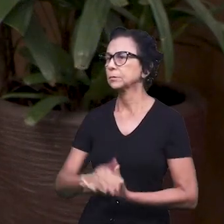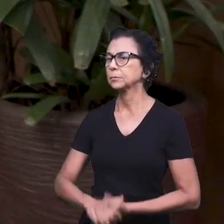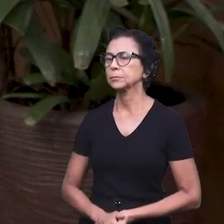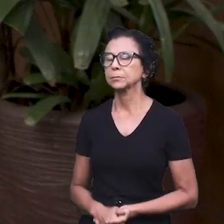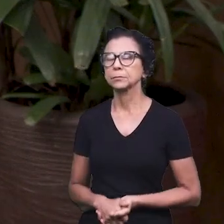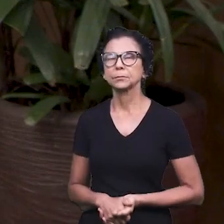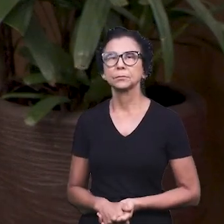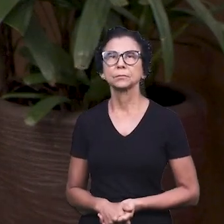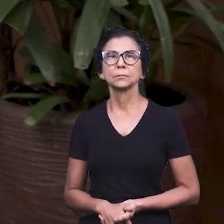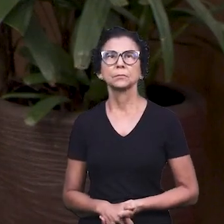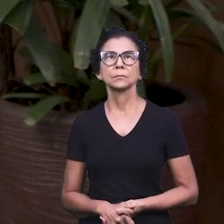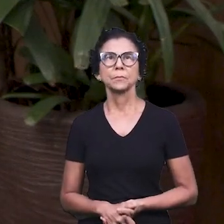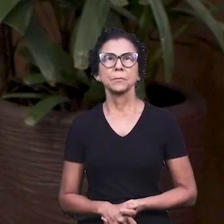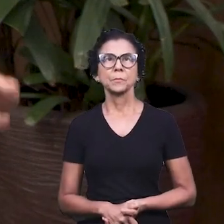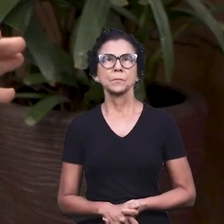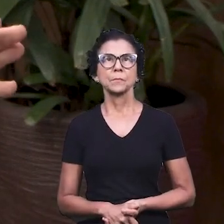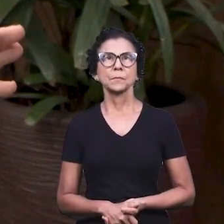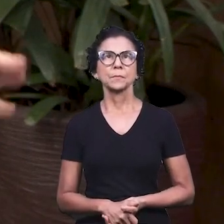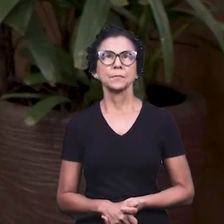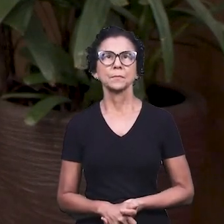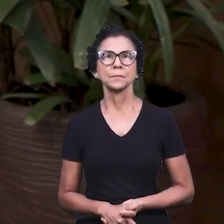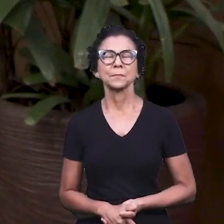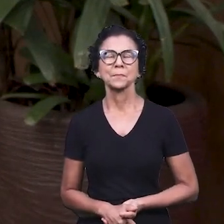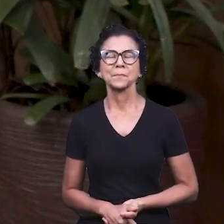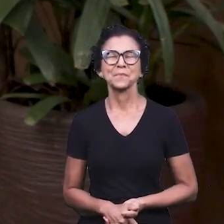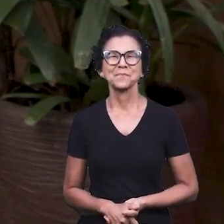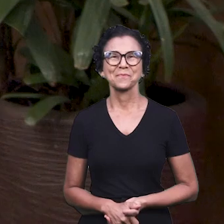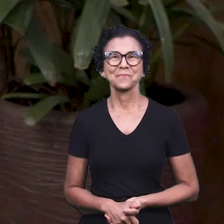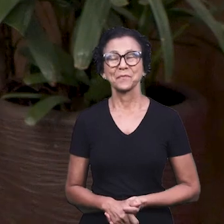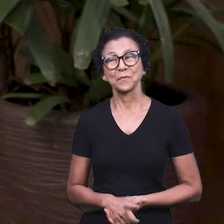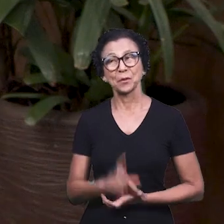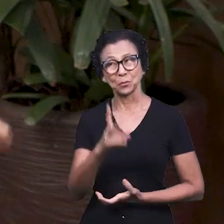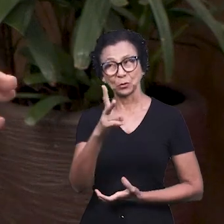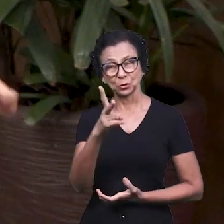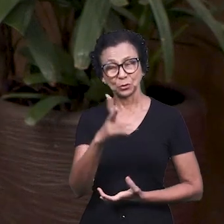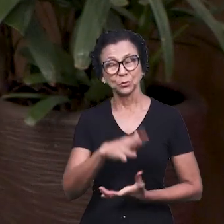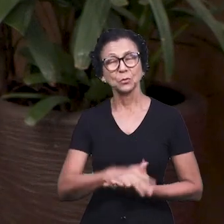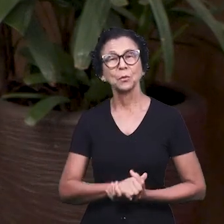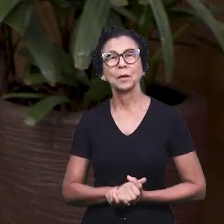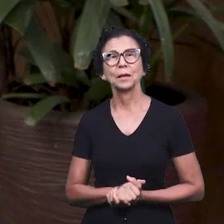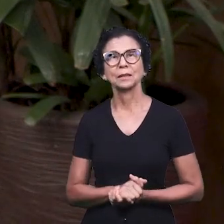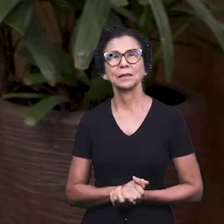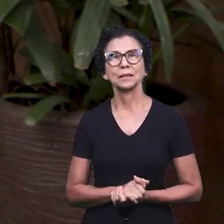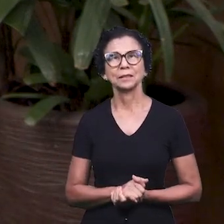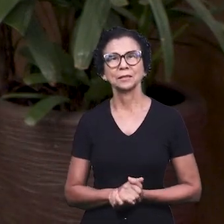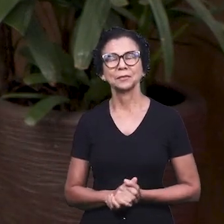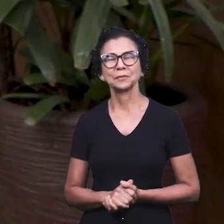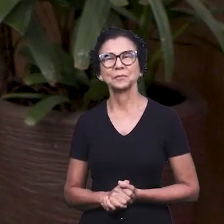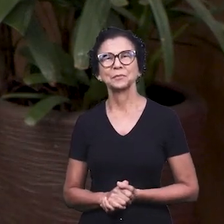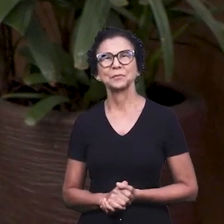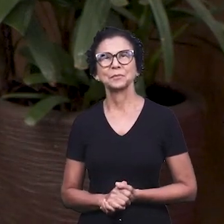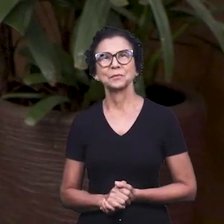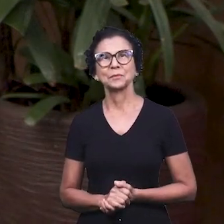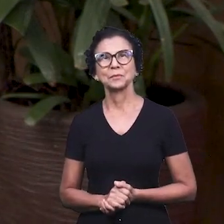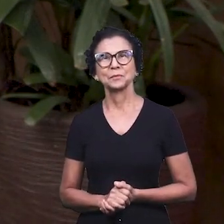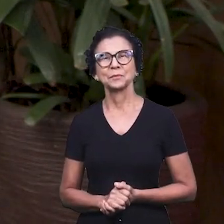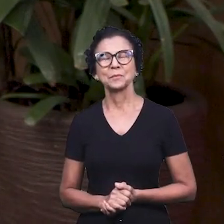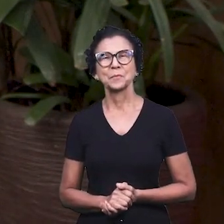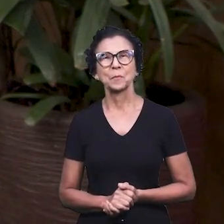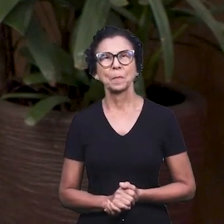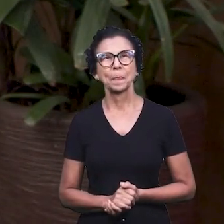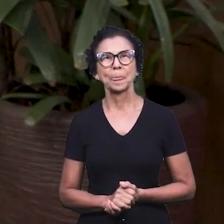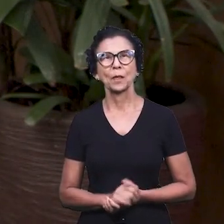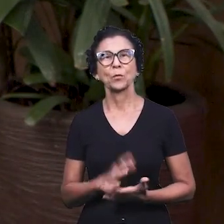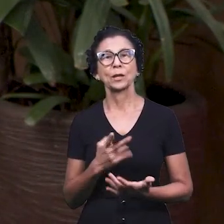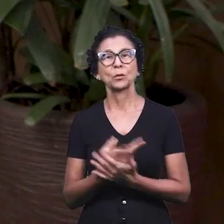experiências. Vamos continuar aqui com a Ana Paula, nós vamos extrair muito agora, né, daquilo que é o negócio no futuro, daquele